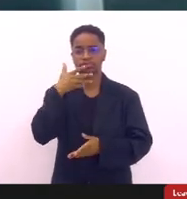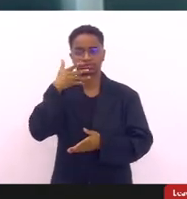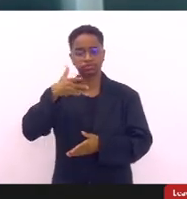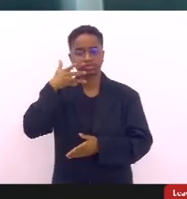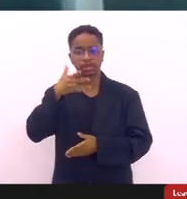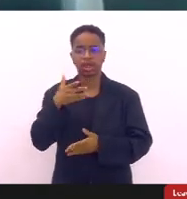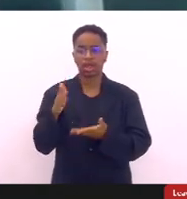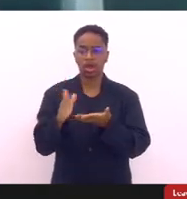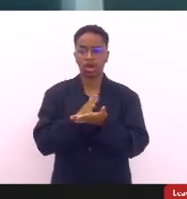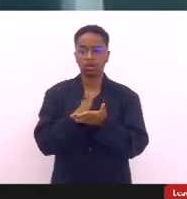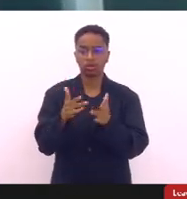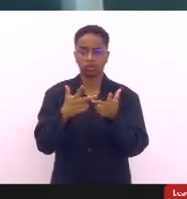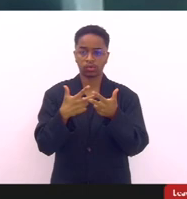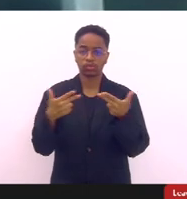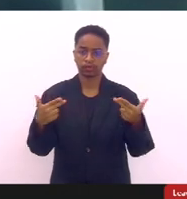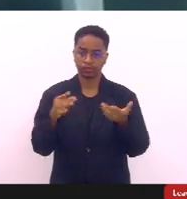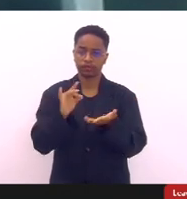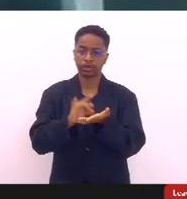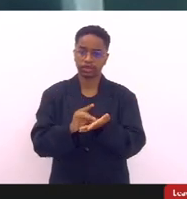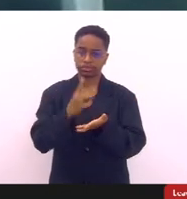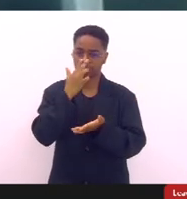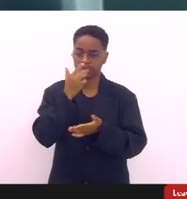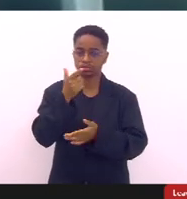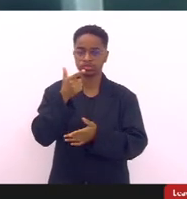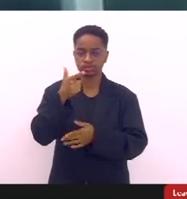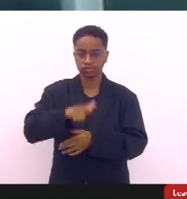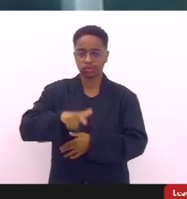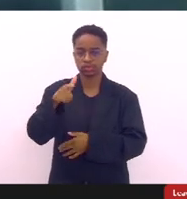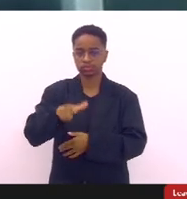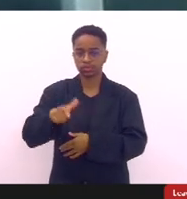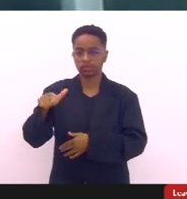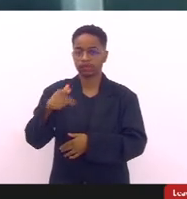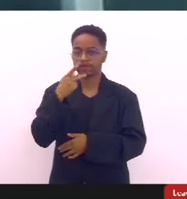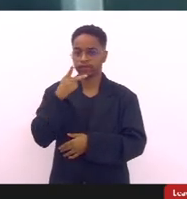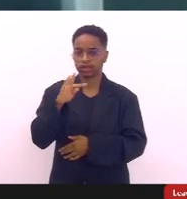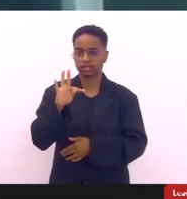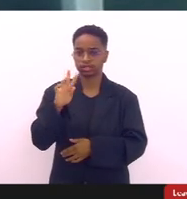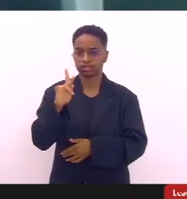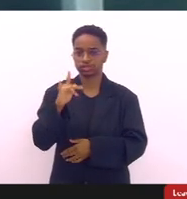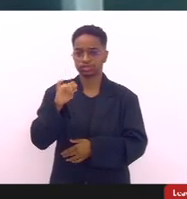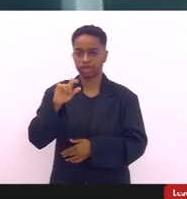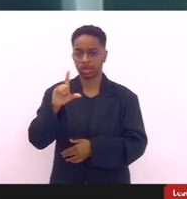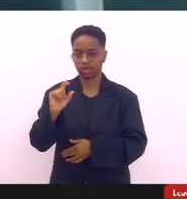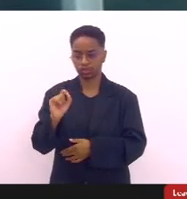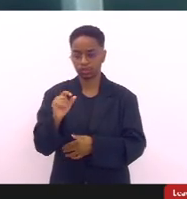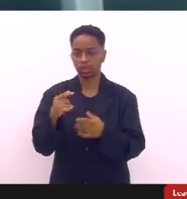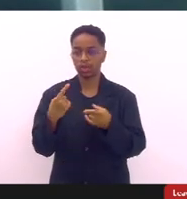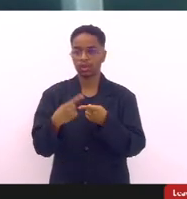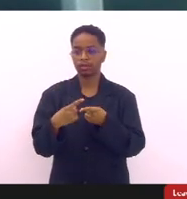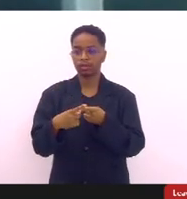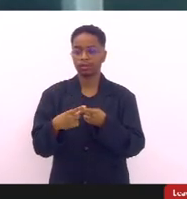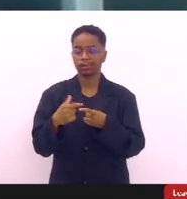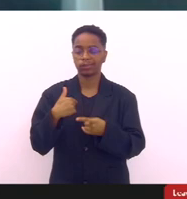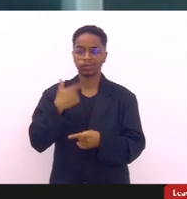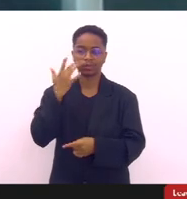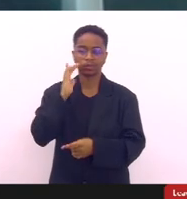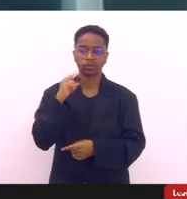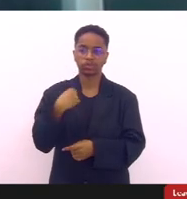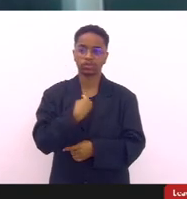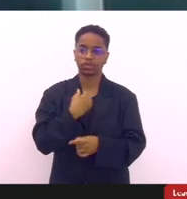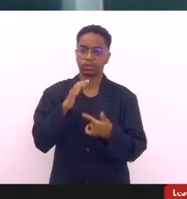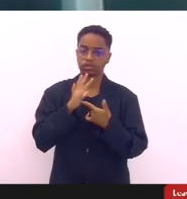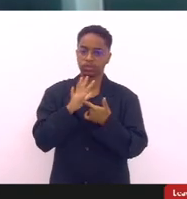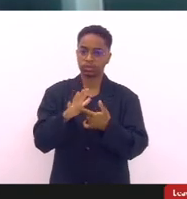algumas situações até repetidas pelo doutor Tiago. Eu acho que a gente, pelo menos, demonstrou aqui